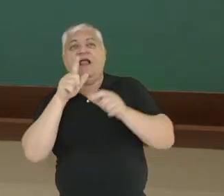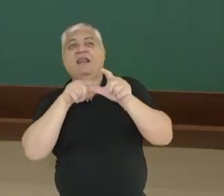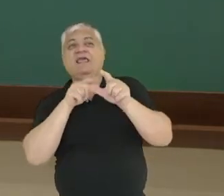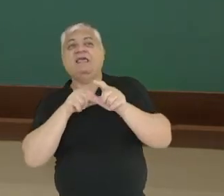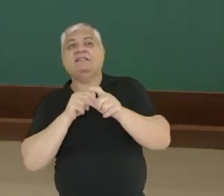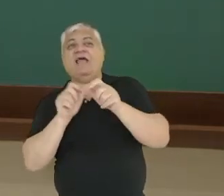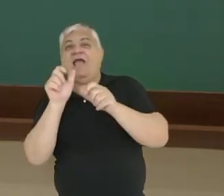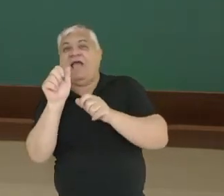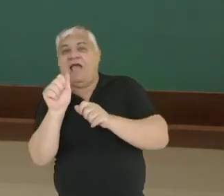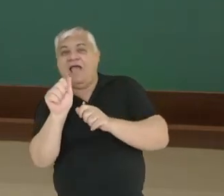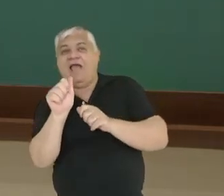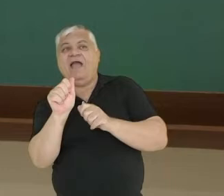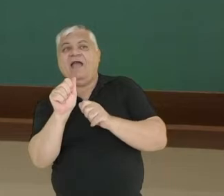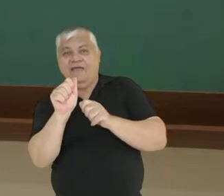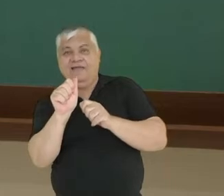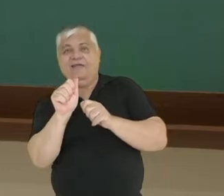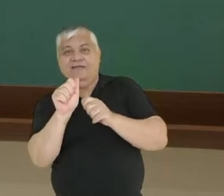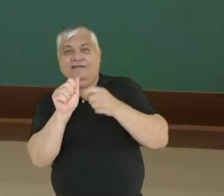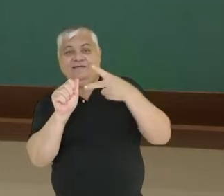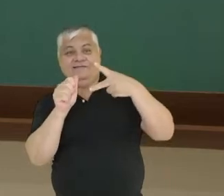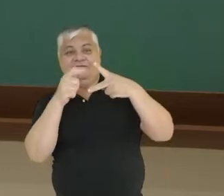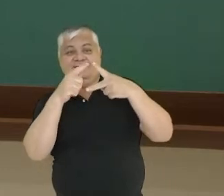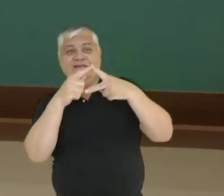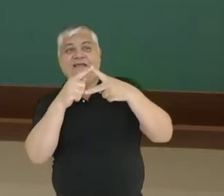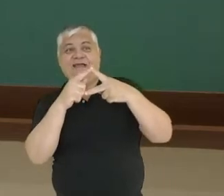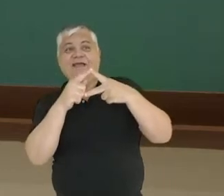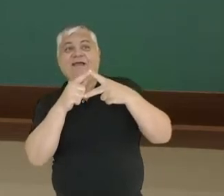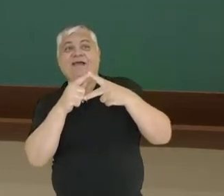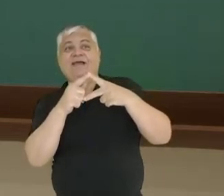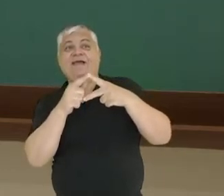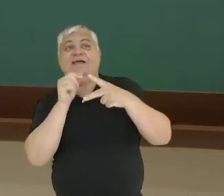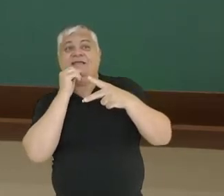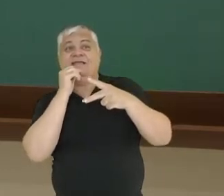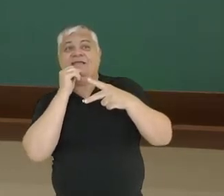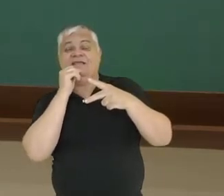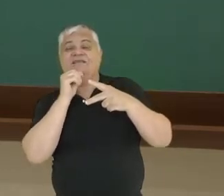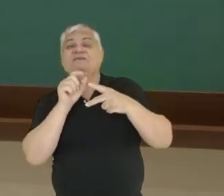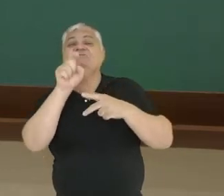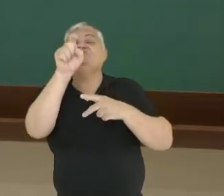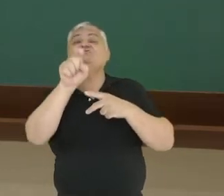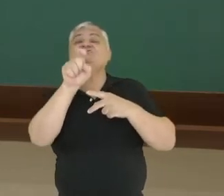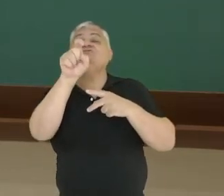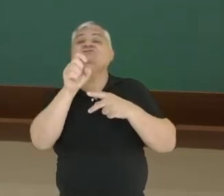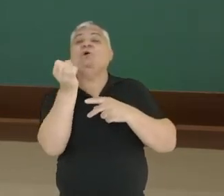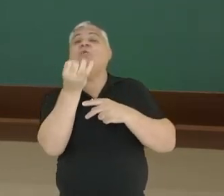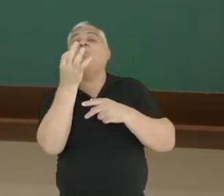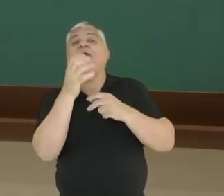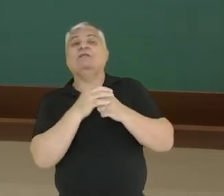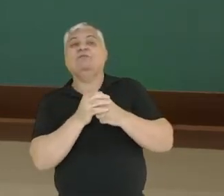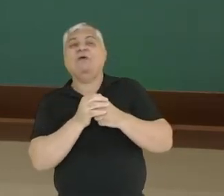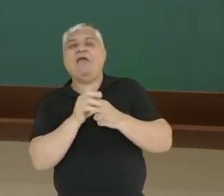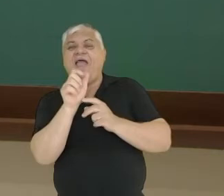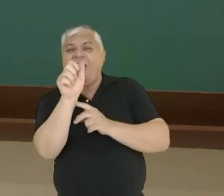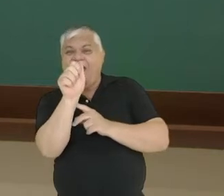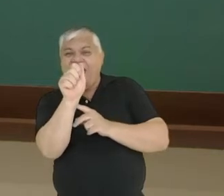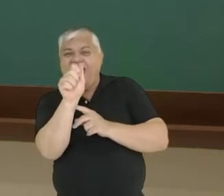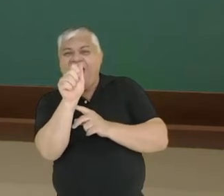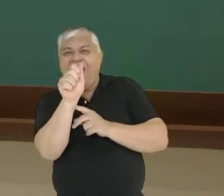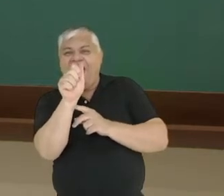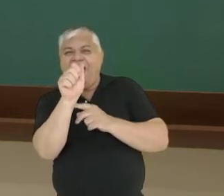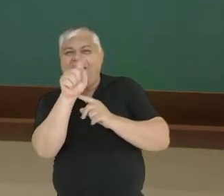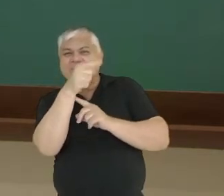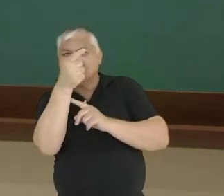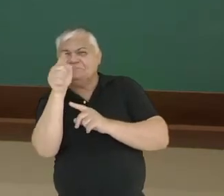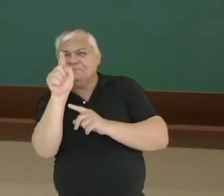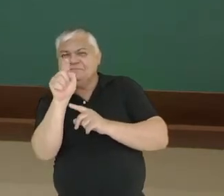você encontre o valor de A e o valor de X. Esse azinho aqui com o